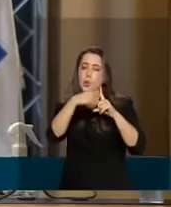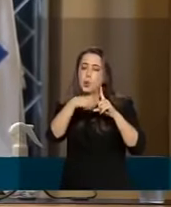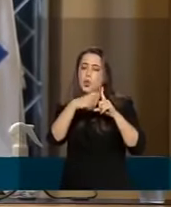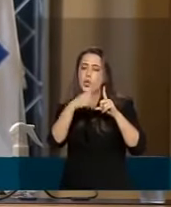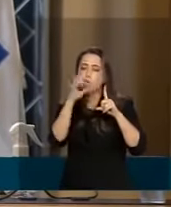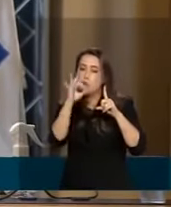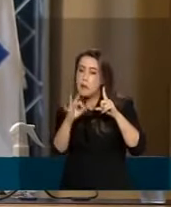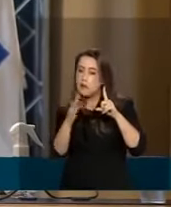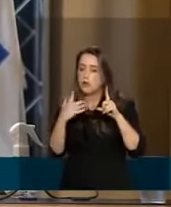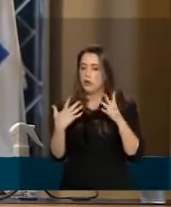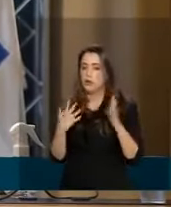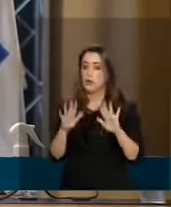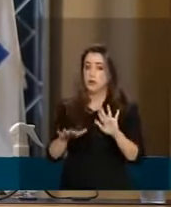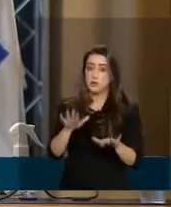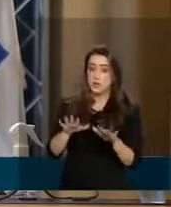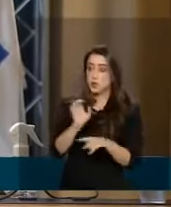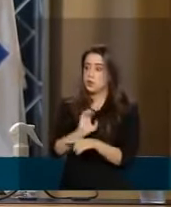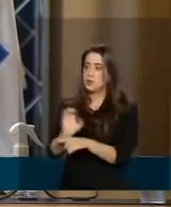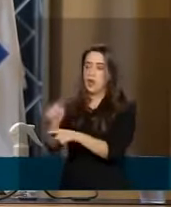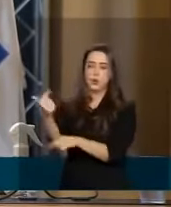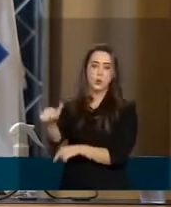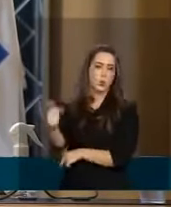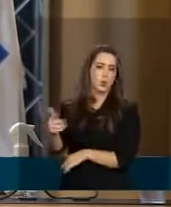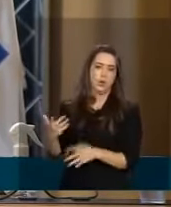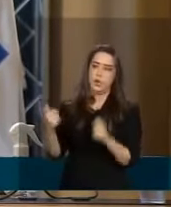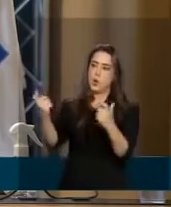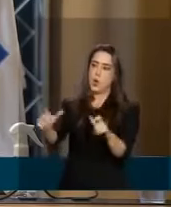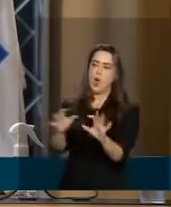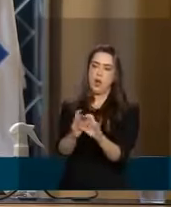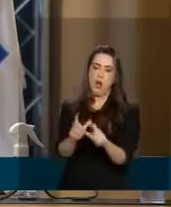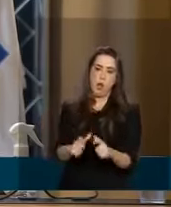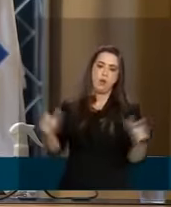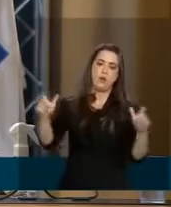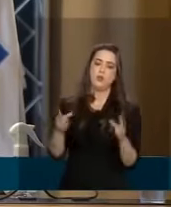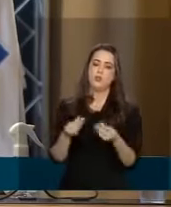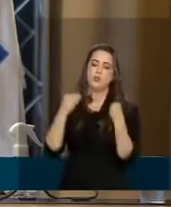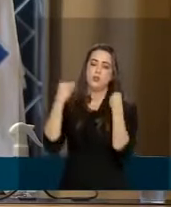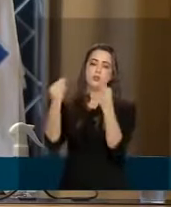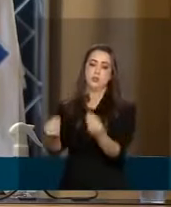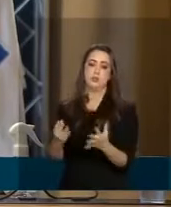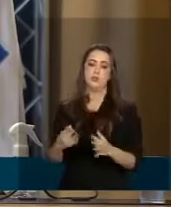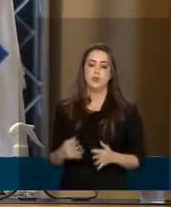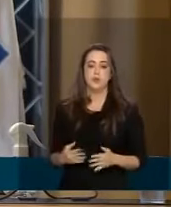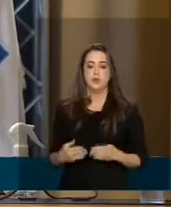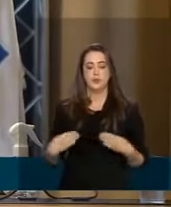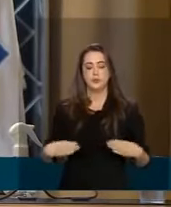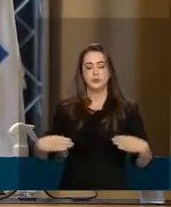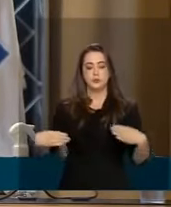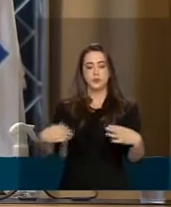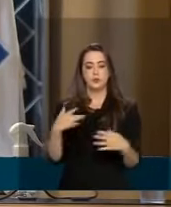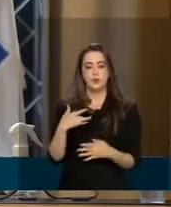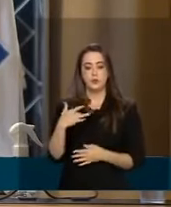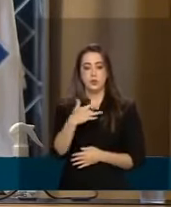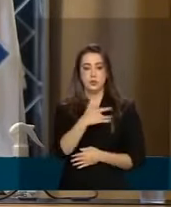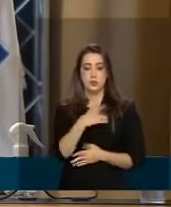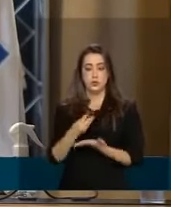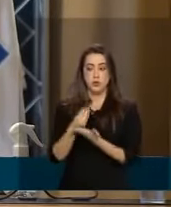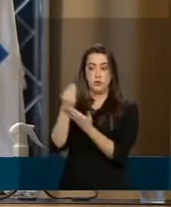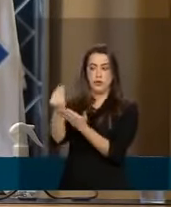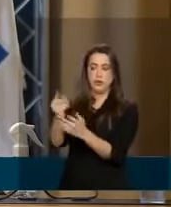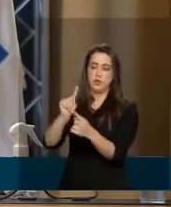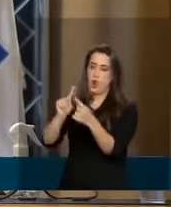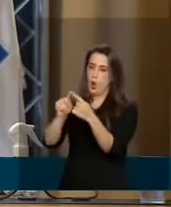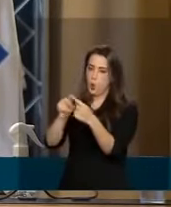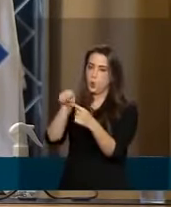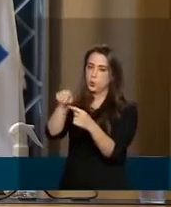como nem todos os estados possuem um grande local de estocagem, o Ministério envia os testes